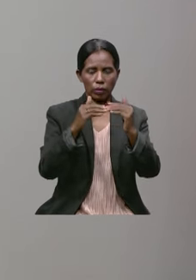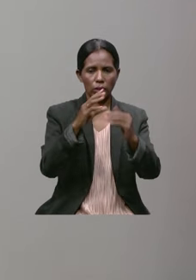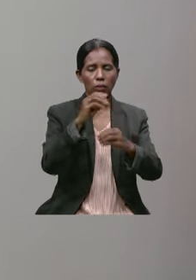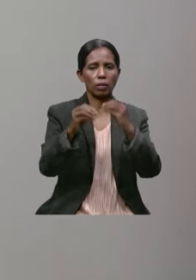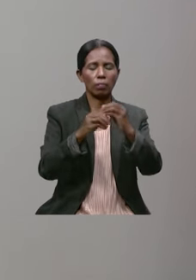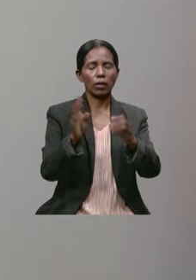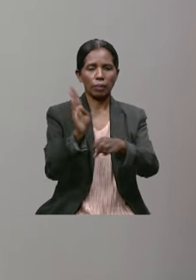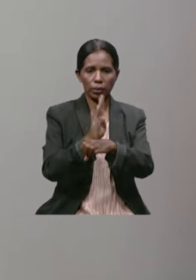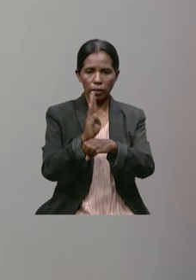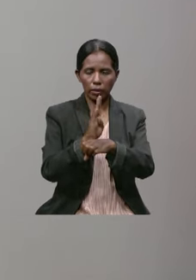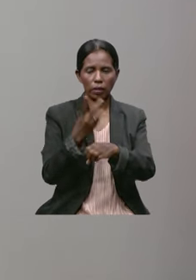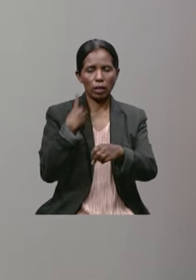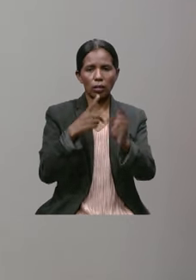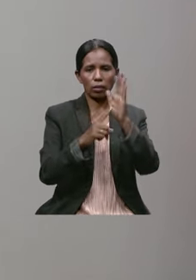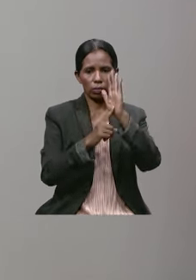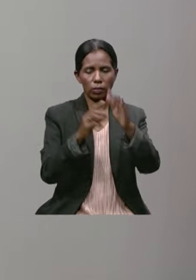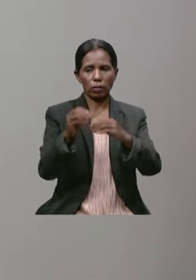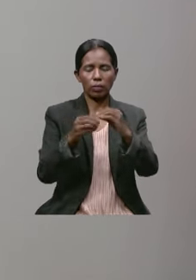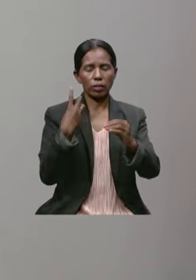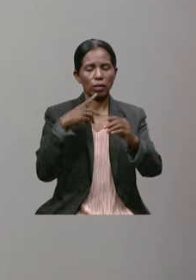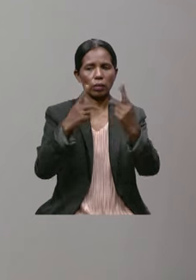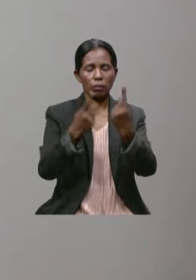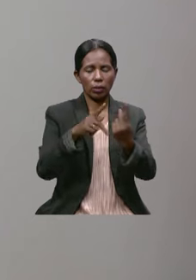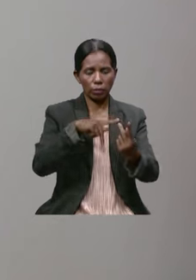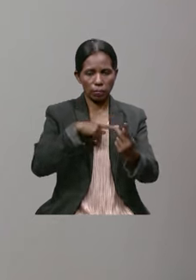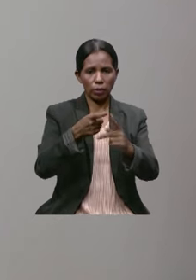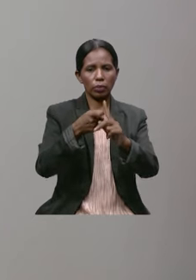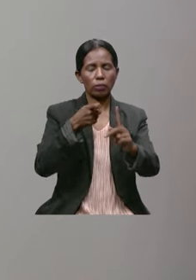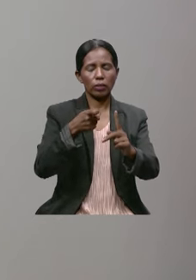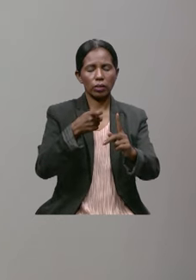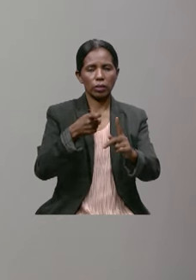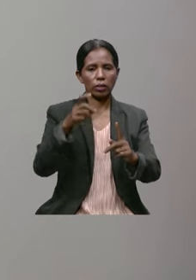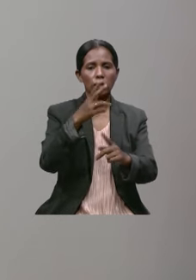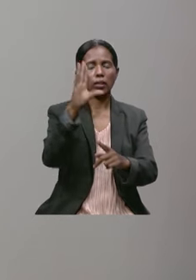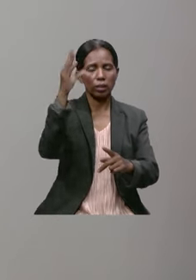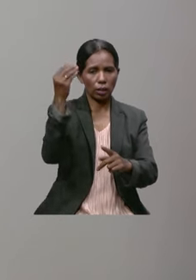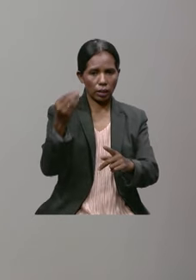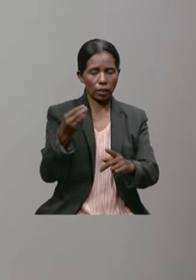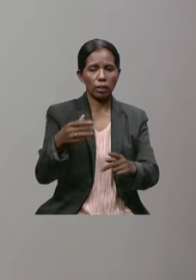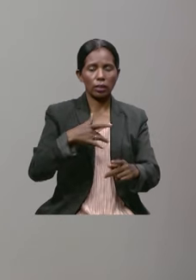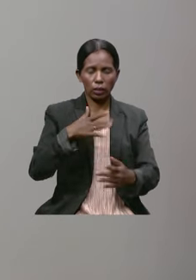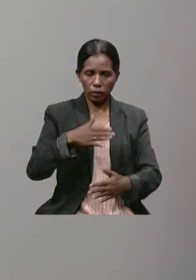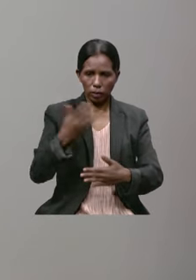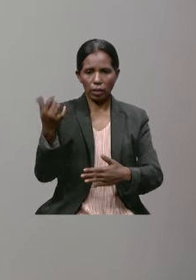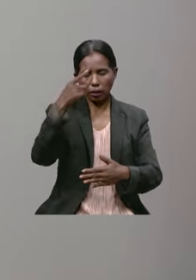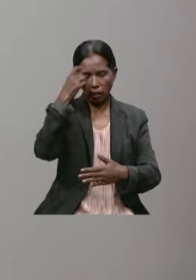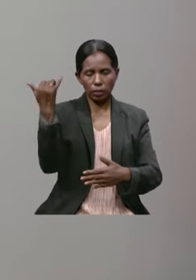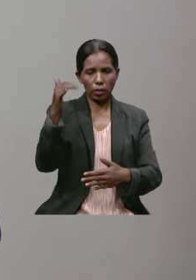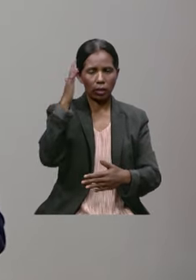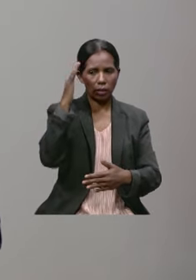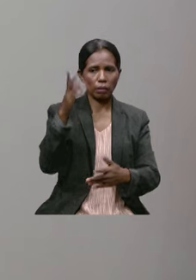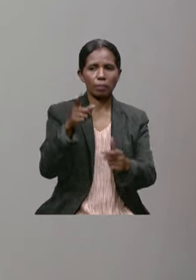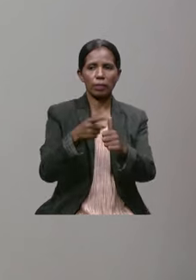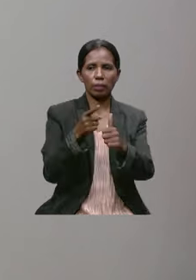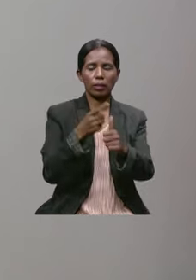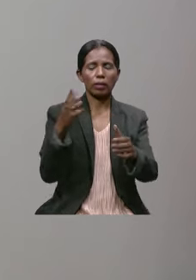ne a fo sai ne itani setor privado de Jakarta ne sir mos apresia te tebes tamba sia tane katak i primeiro ita tama na ba